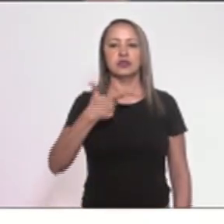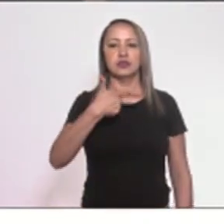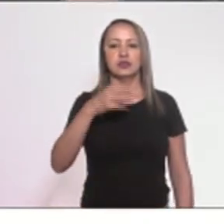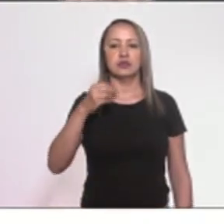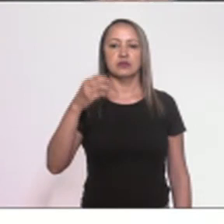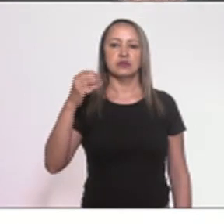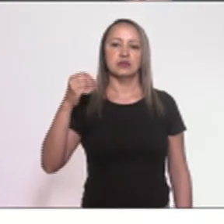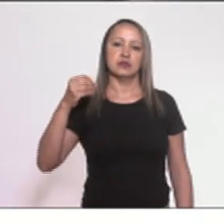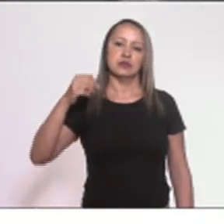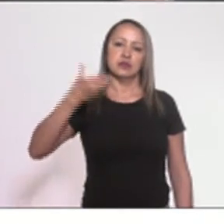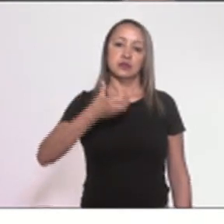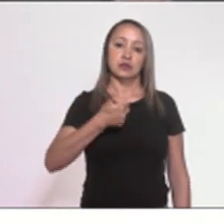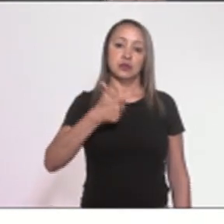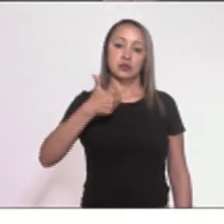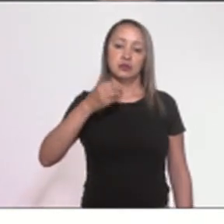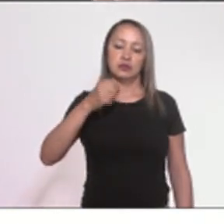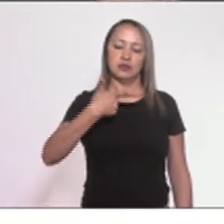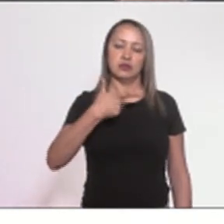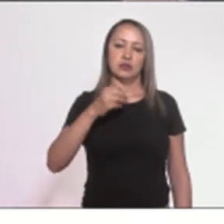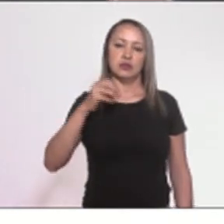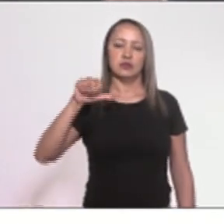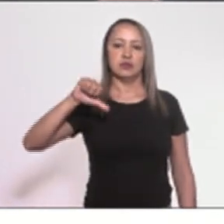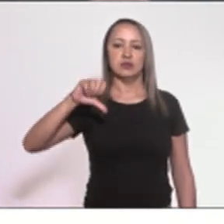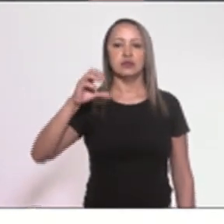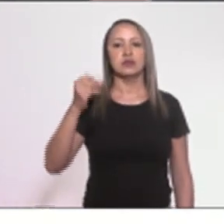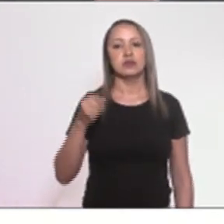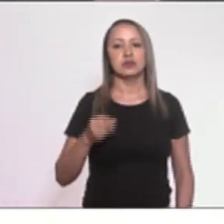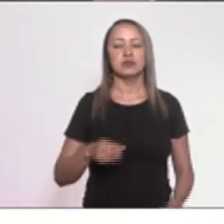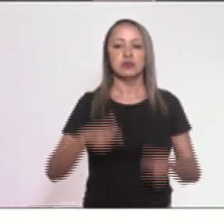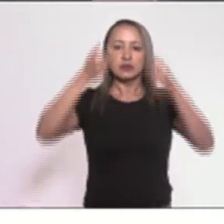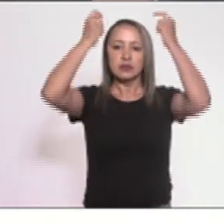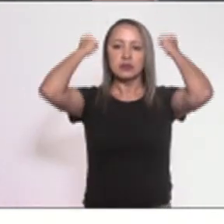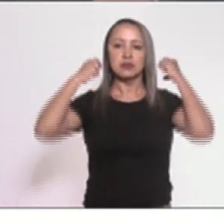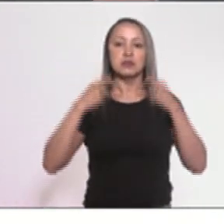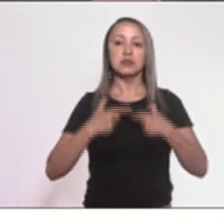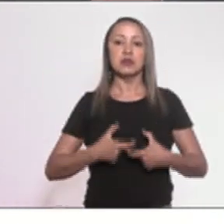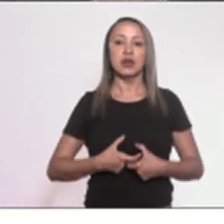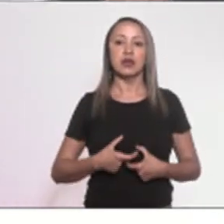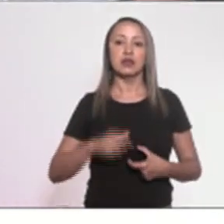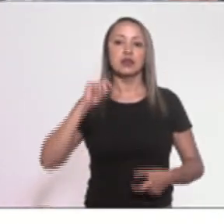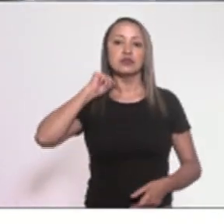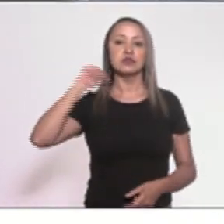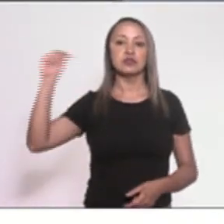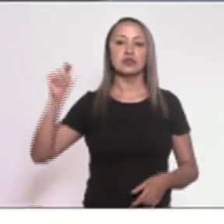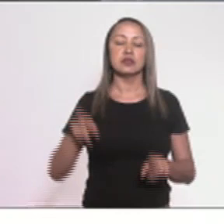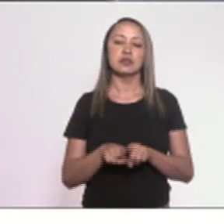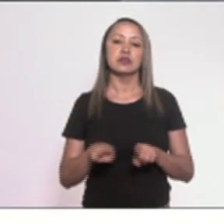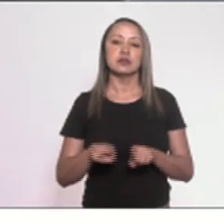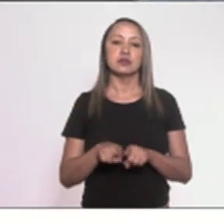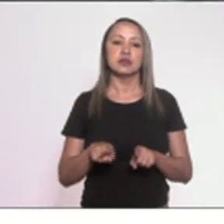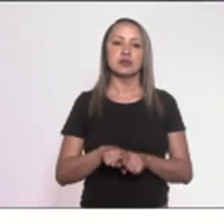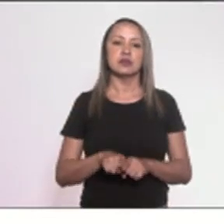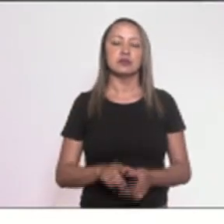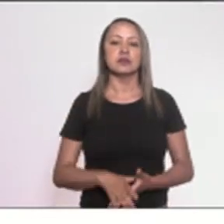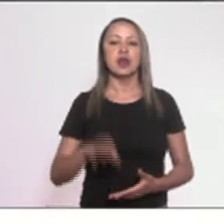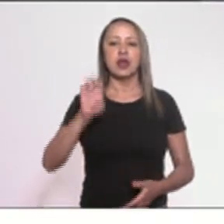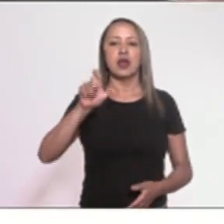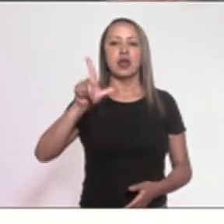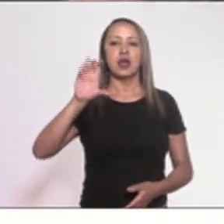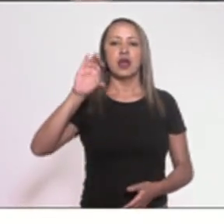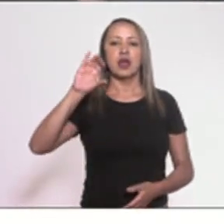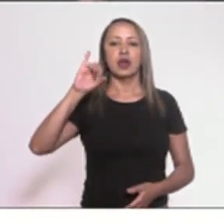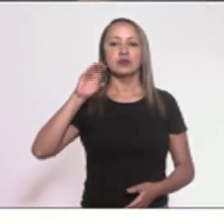206/2019, de autoria do deputado Carlos Mink, concede medalha Tiradentes pós-mortem do respectivo diploma ao excelentíssimo senhor Elcio Pereira